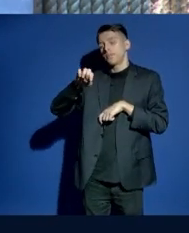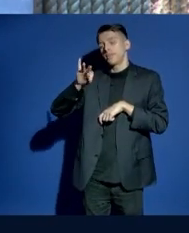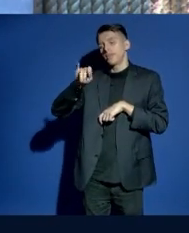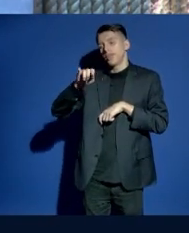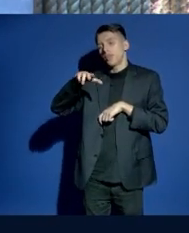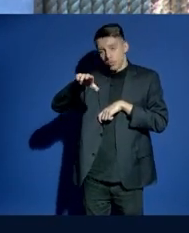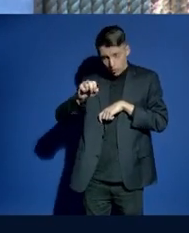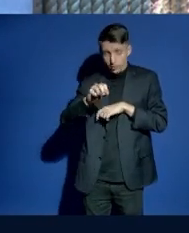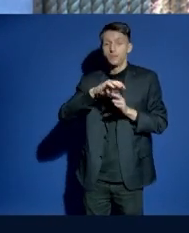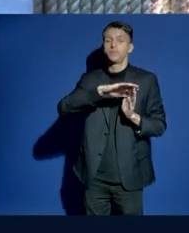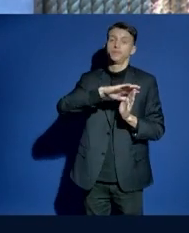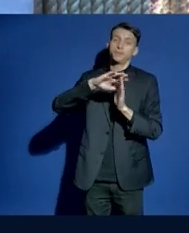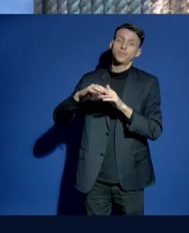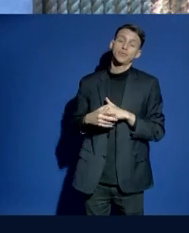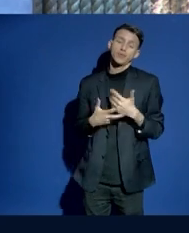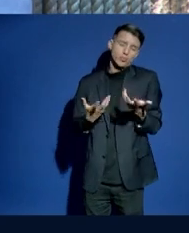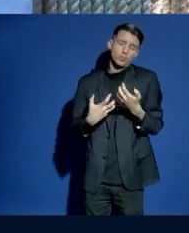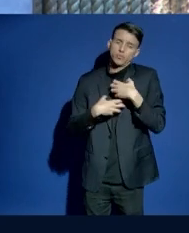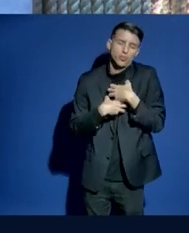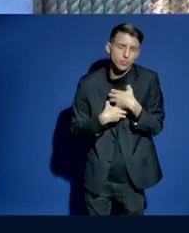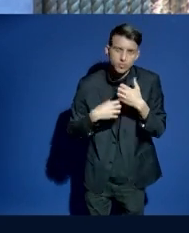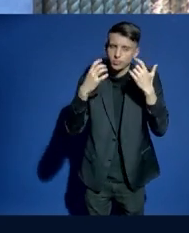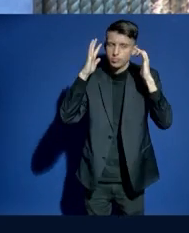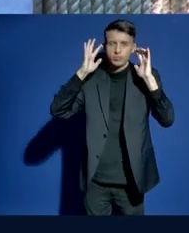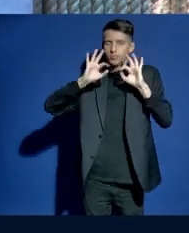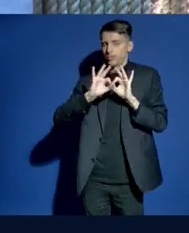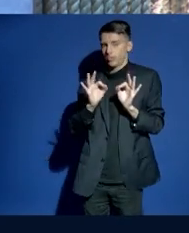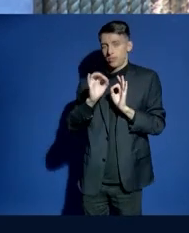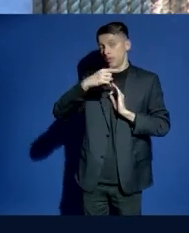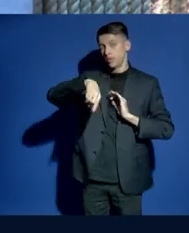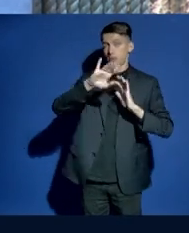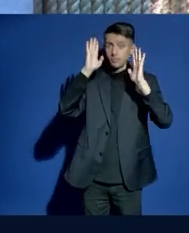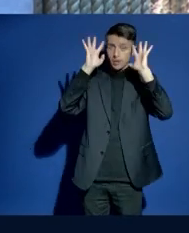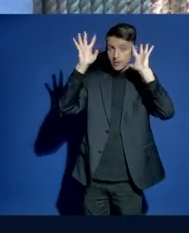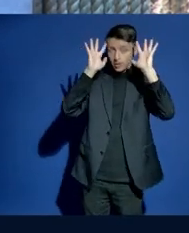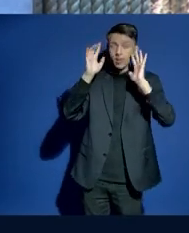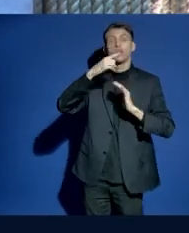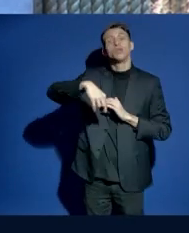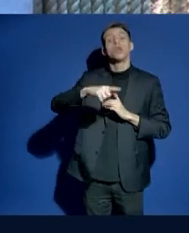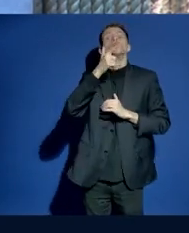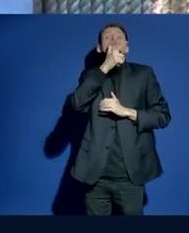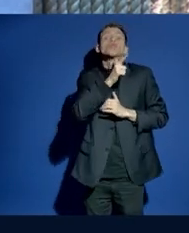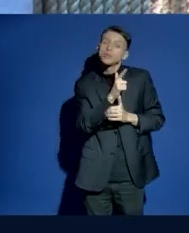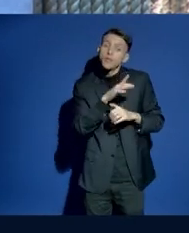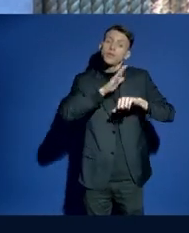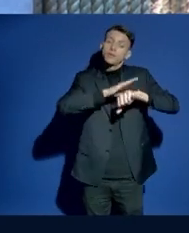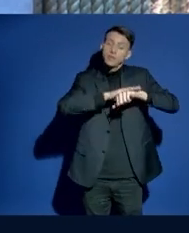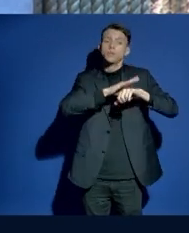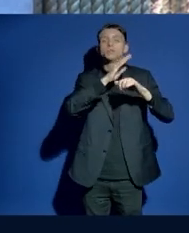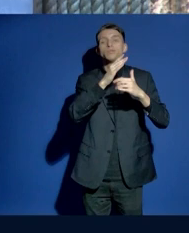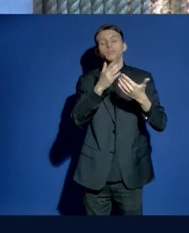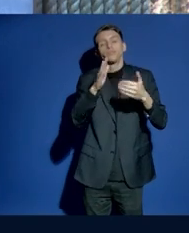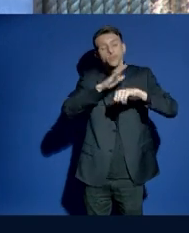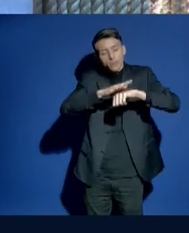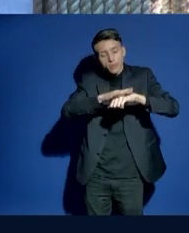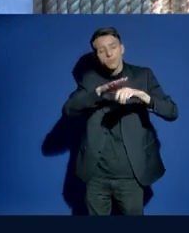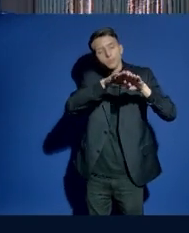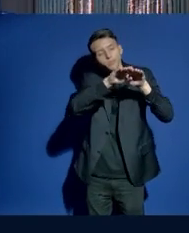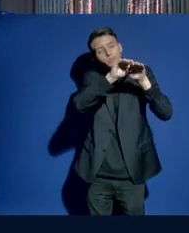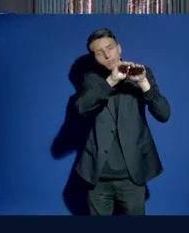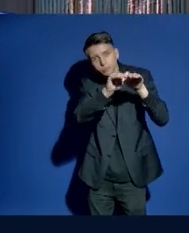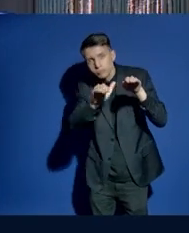forma até simples de pensar foi assim que a gente conseguiu linearizar a produção para poder ofertar